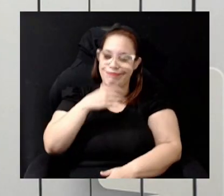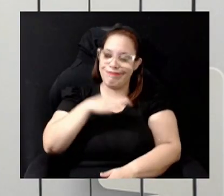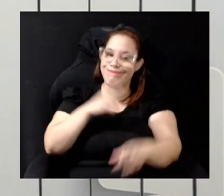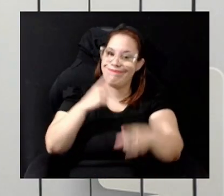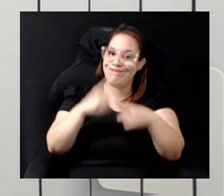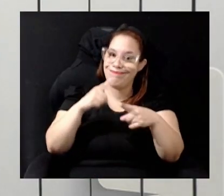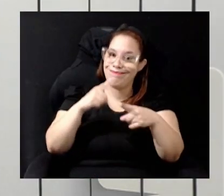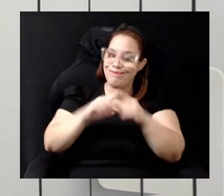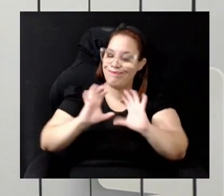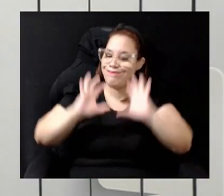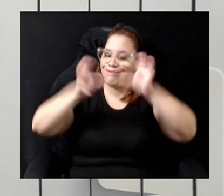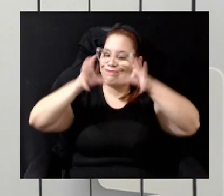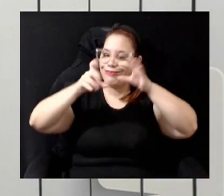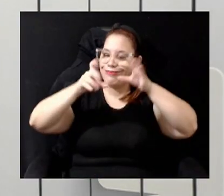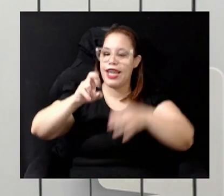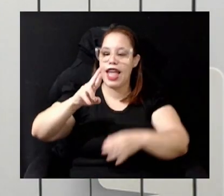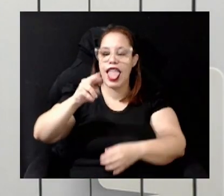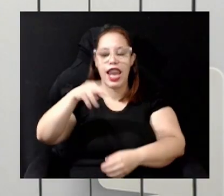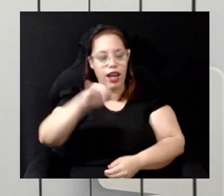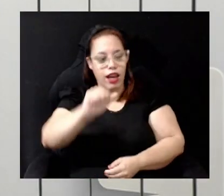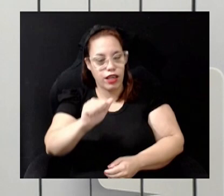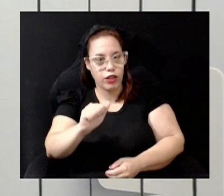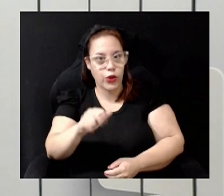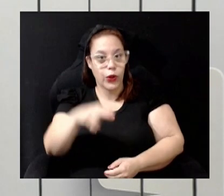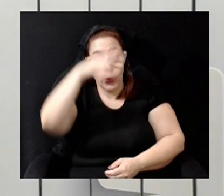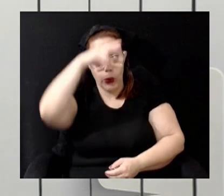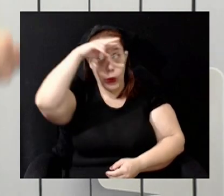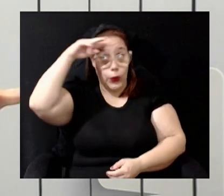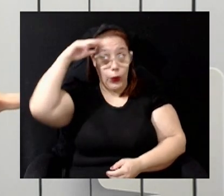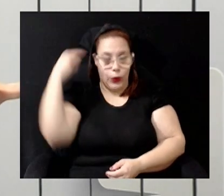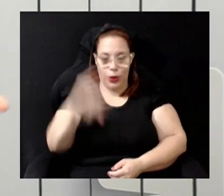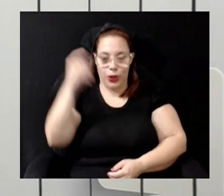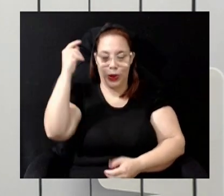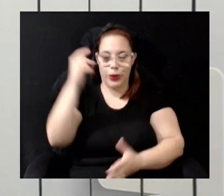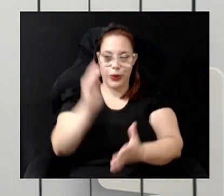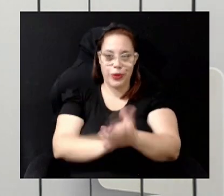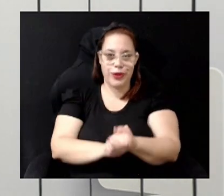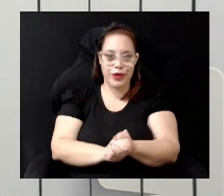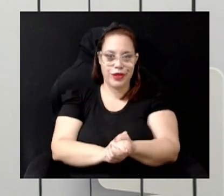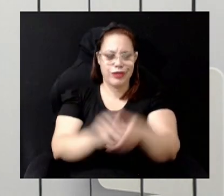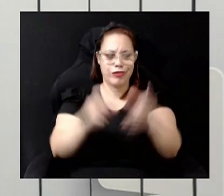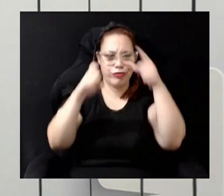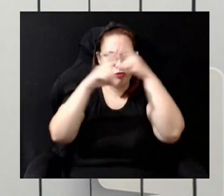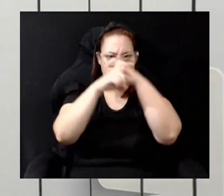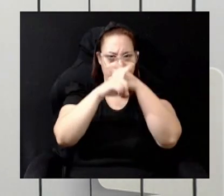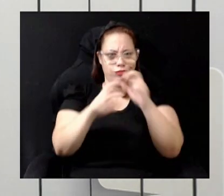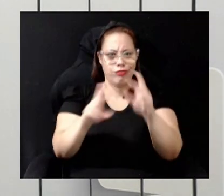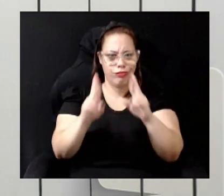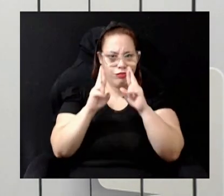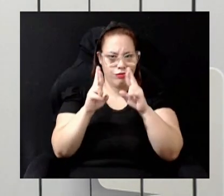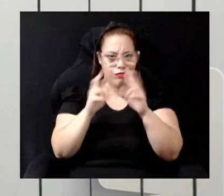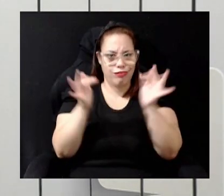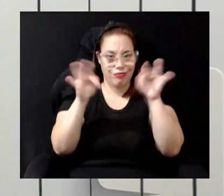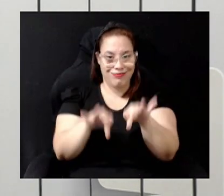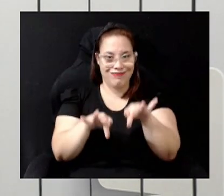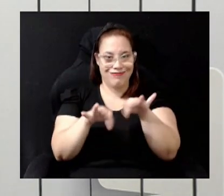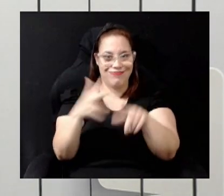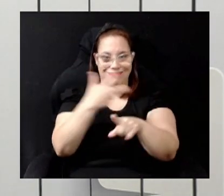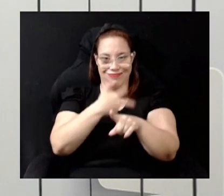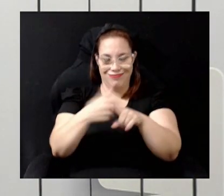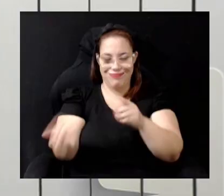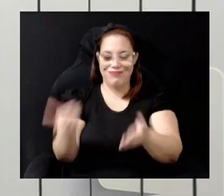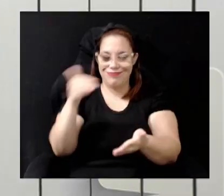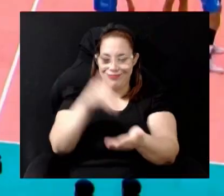o Renata teve que suar muito, partida mais complicada que o esperado. Mas no fim, a vitória veio.